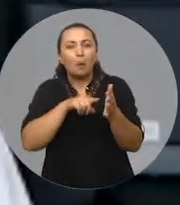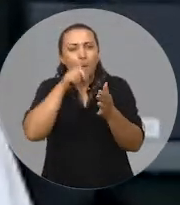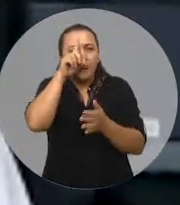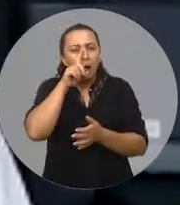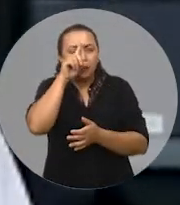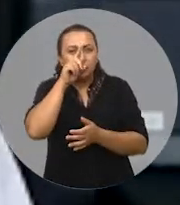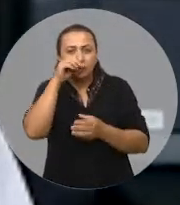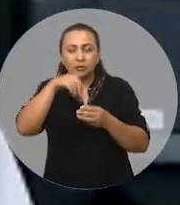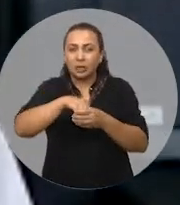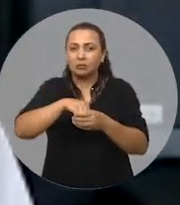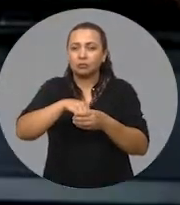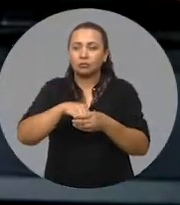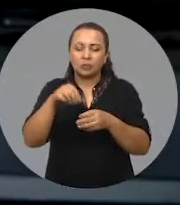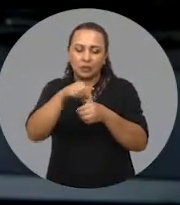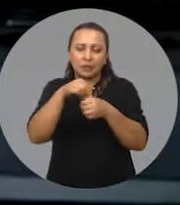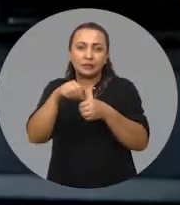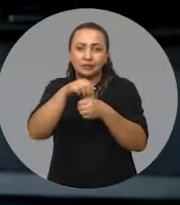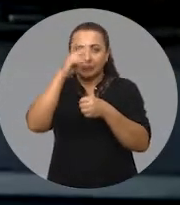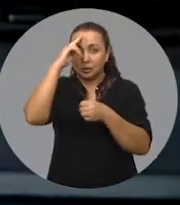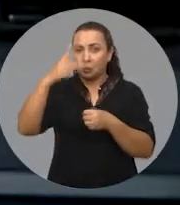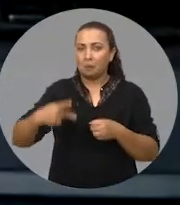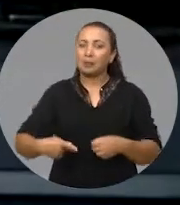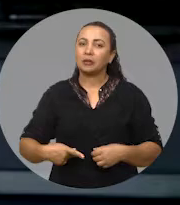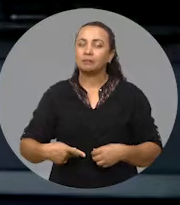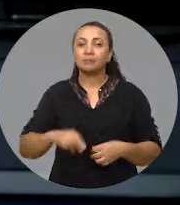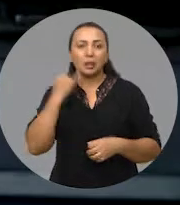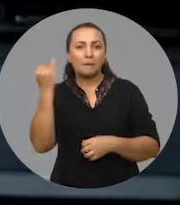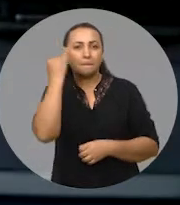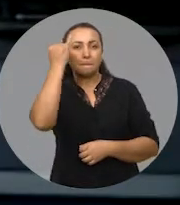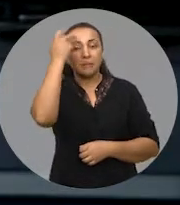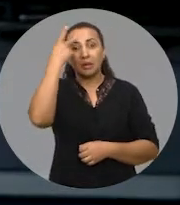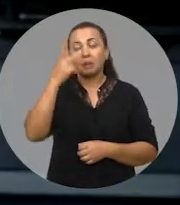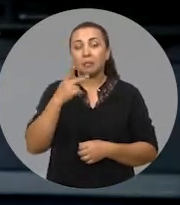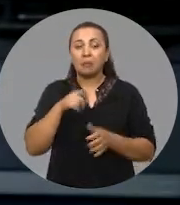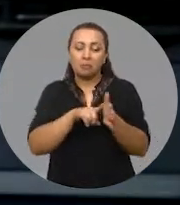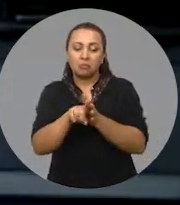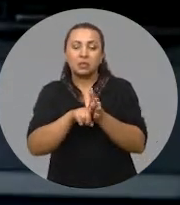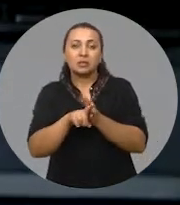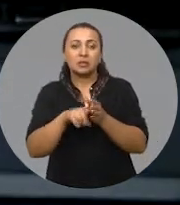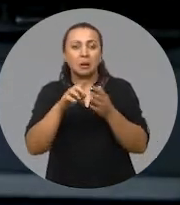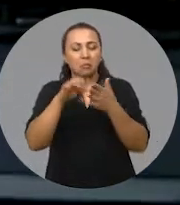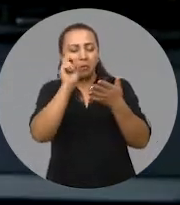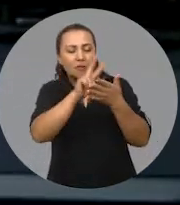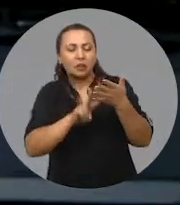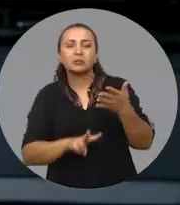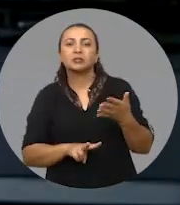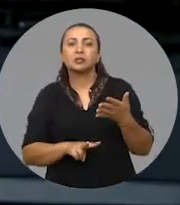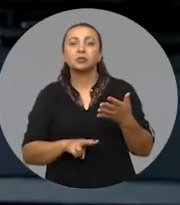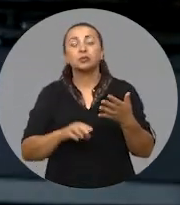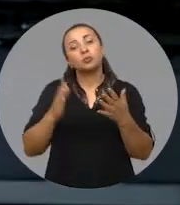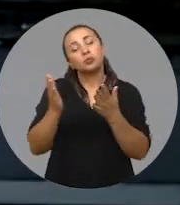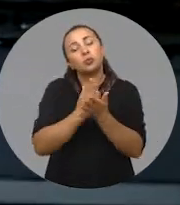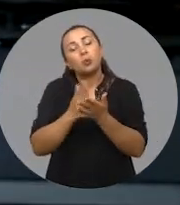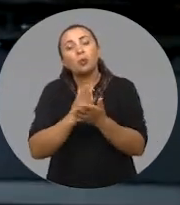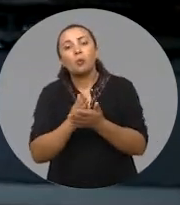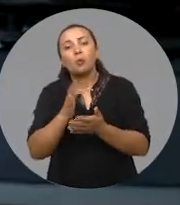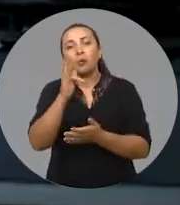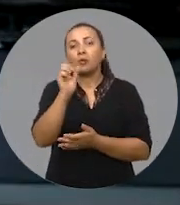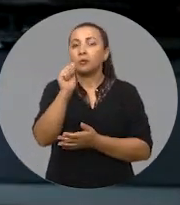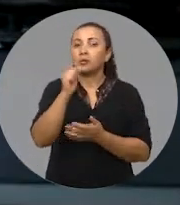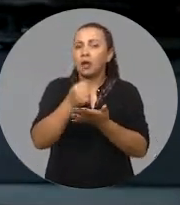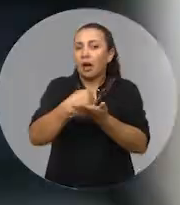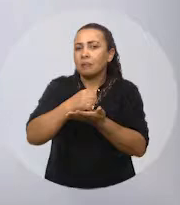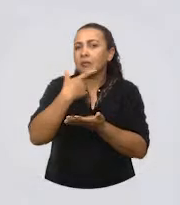dos mesmos em células humanas. Estes testes são importantes para a triagem e avaliação de possíveis fármacos com